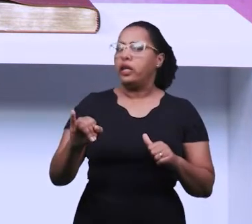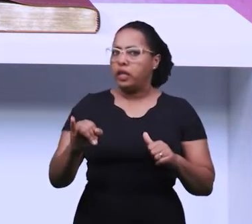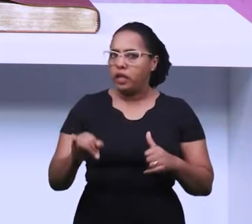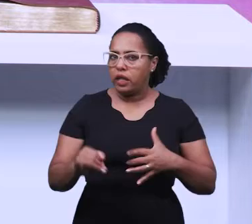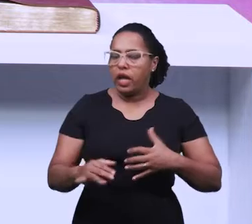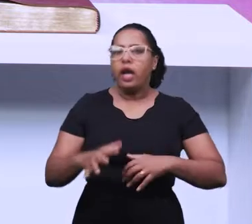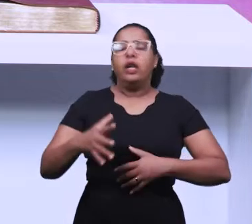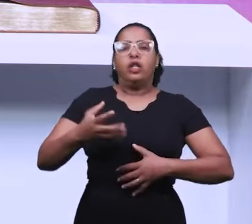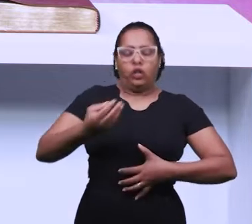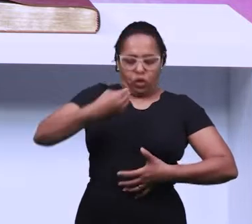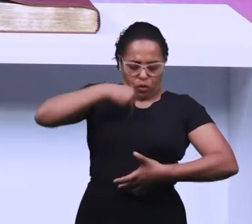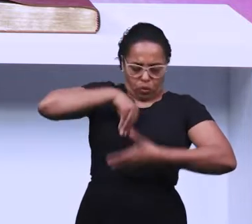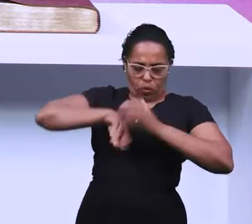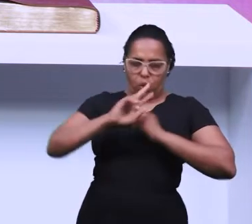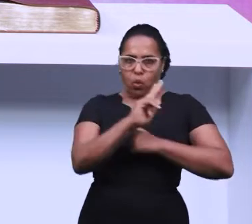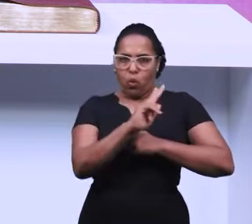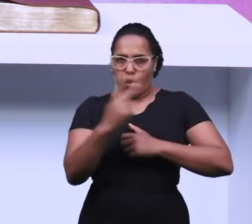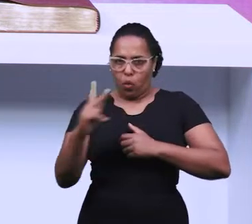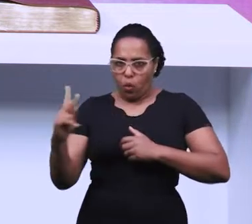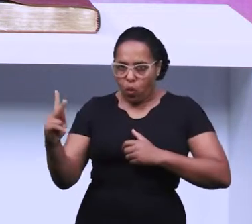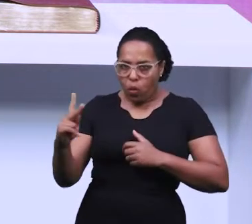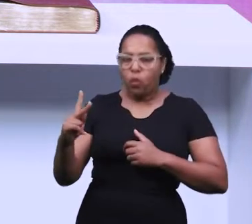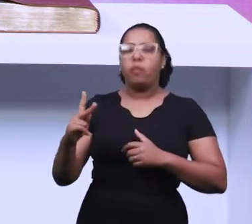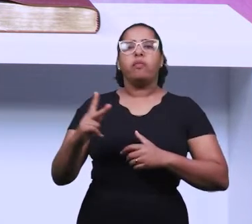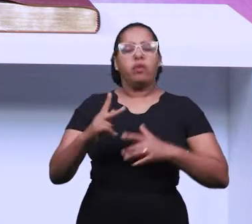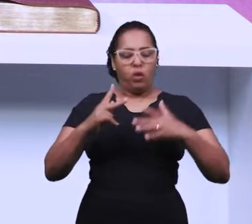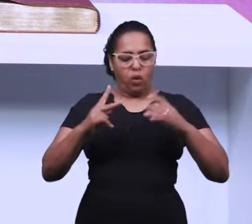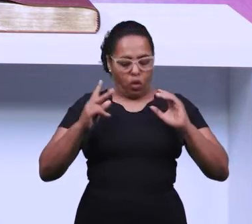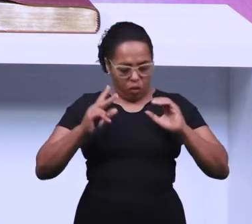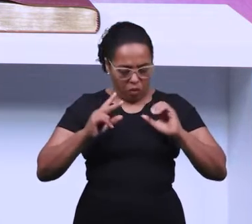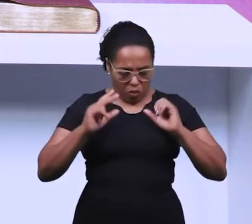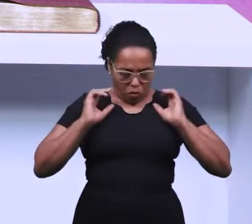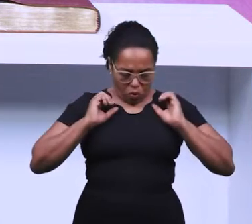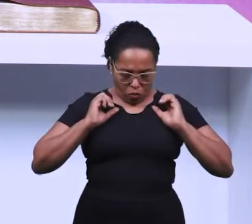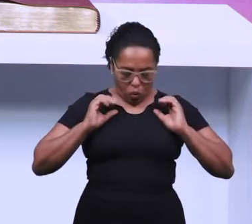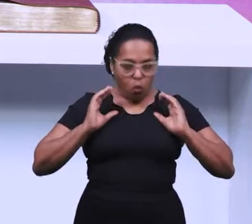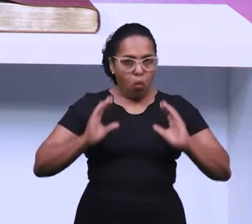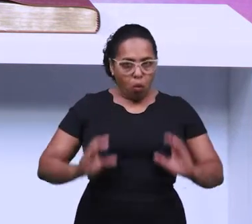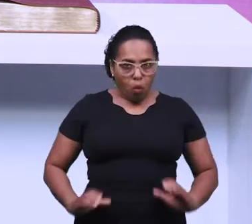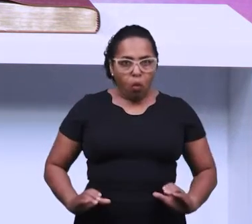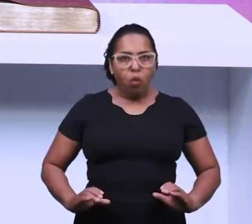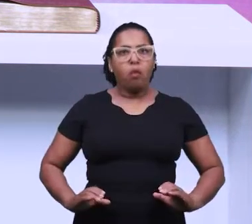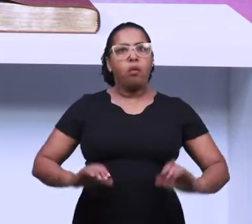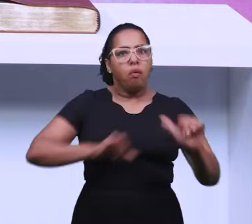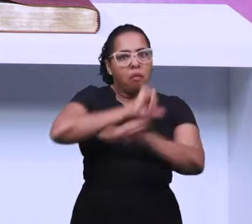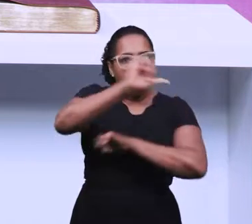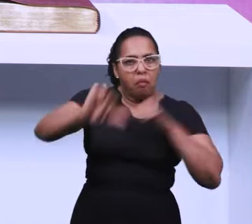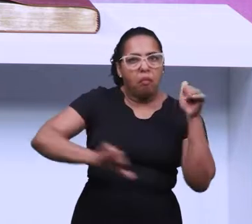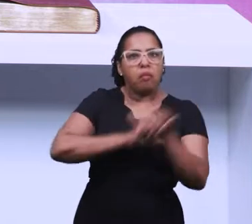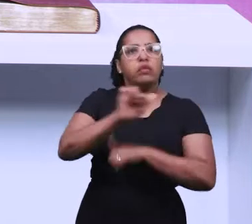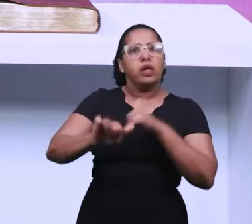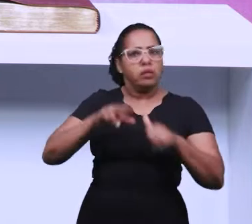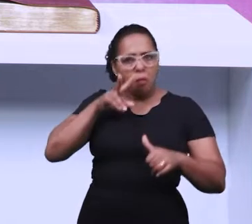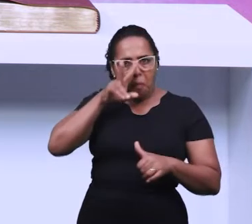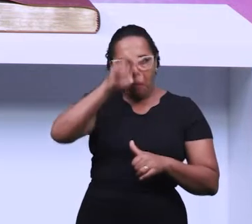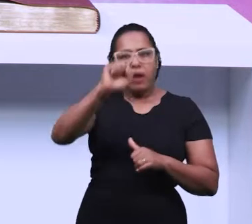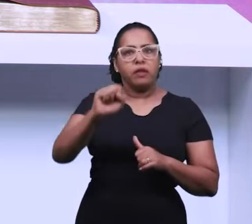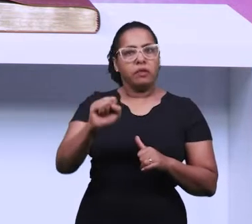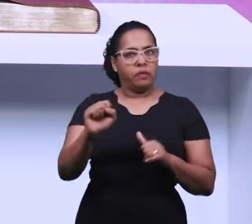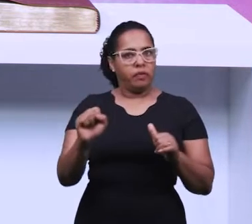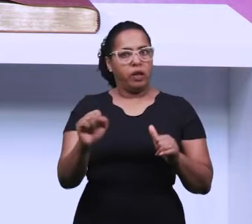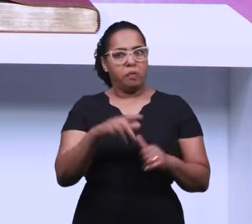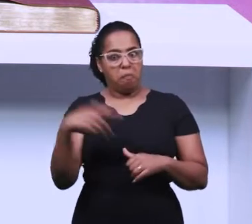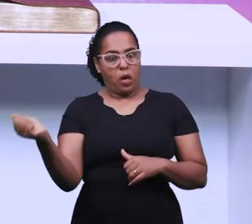mudanças hormonais, a própria estrutura do corpo do menino sofre mudança com muito mais intensidade